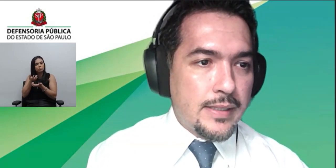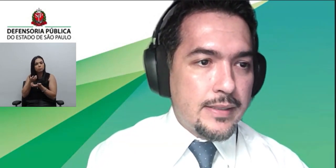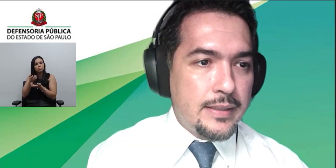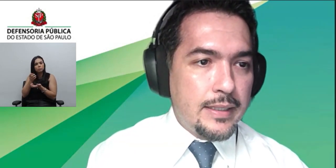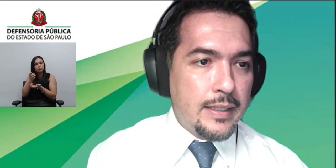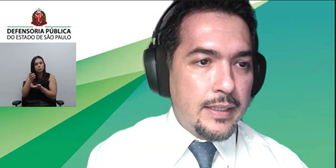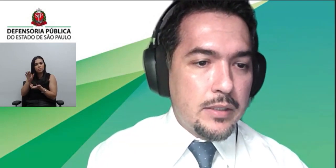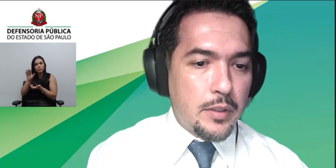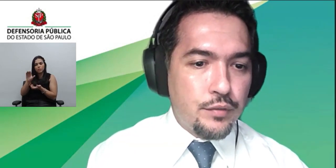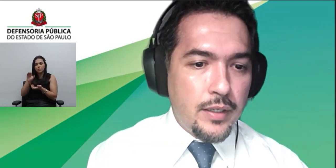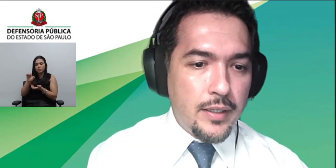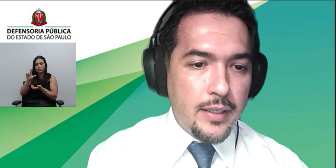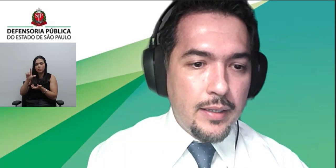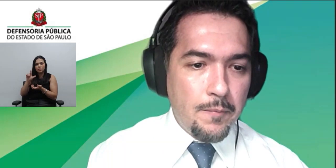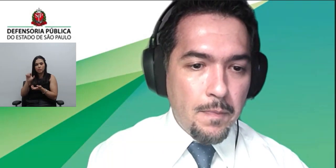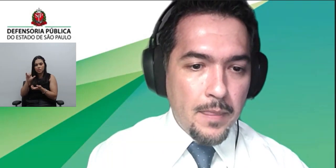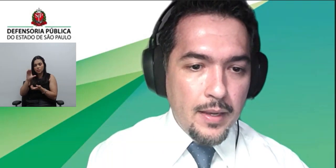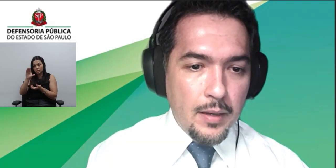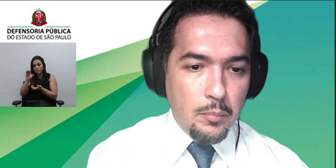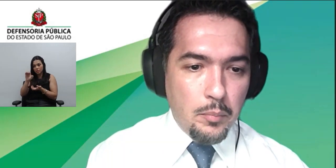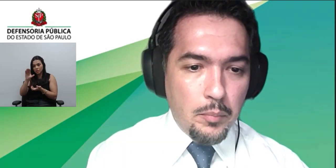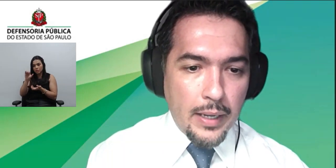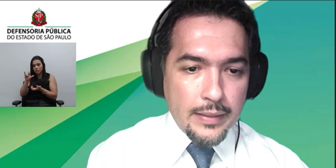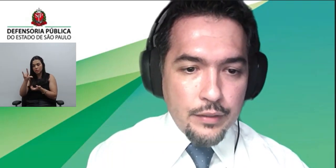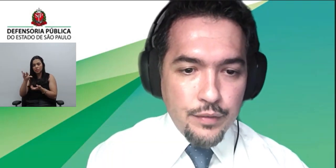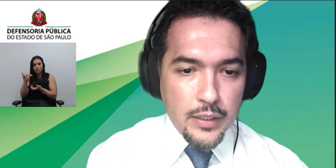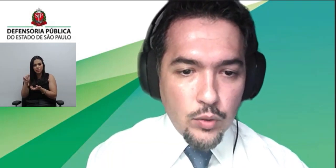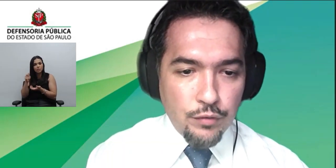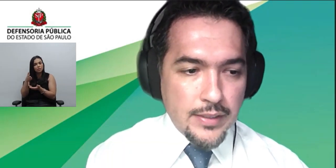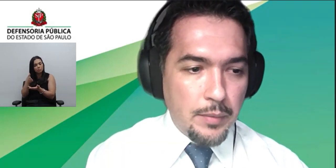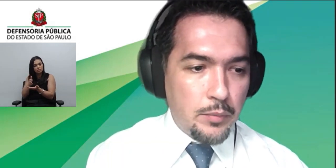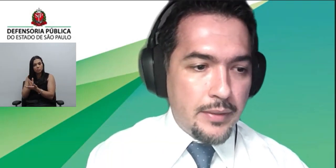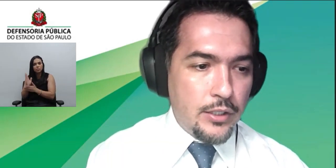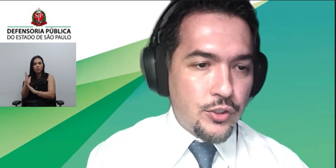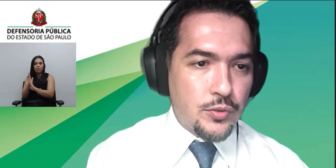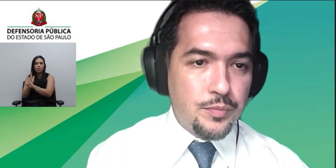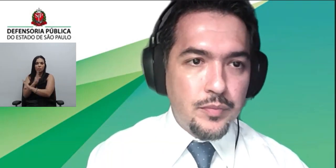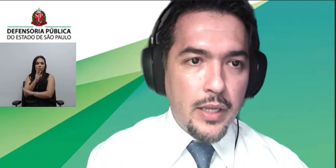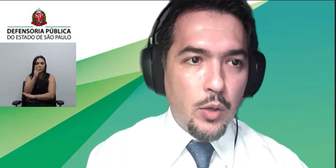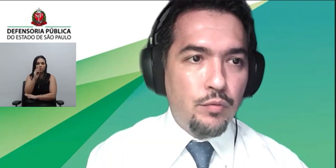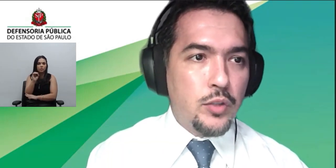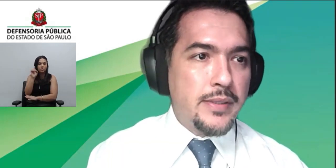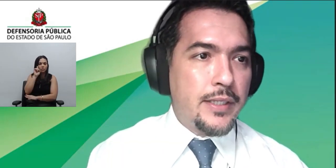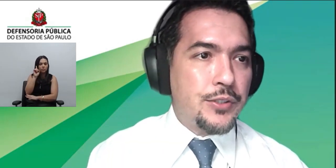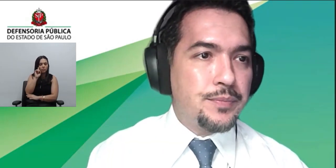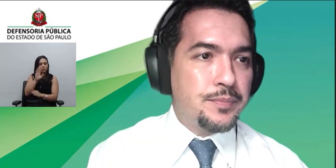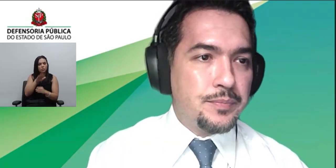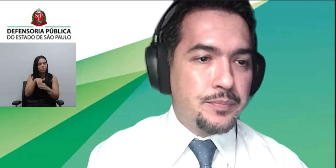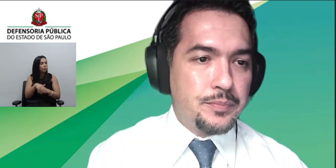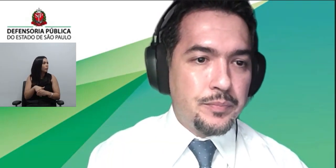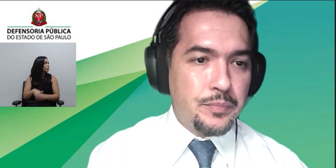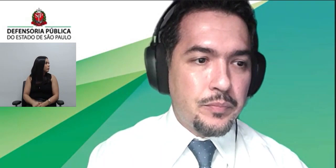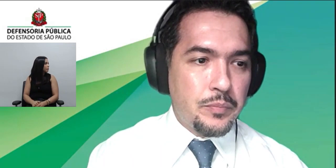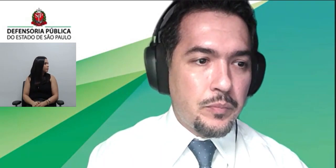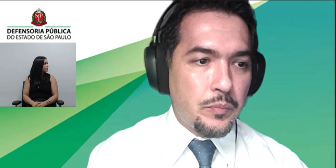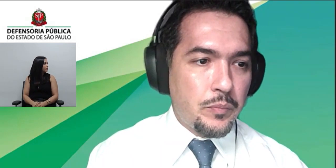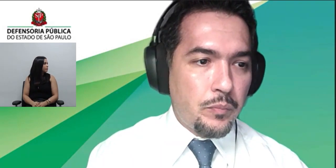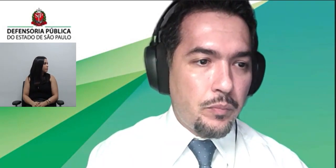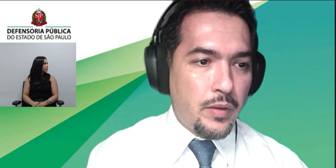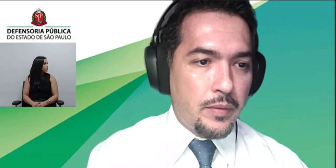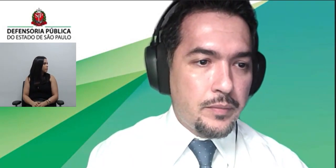doutora Cecília Nascimento Ferreira, para deferir o afastamento pretendido. É com voto, presidente.